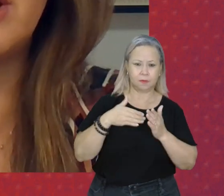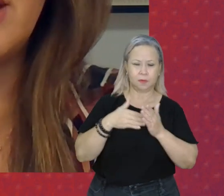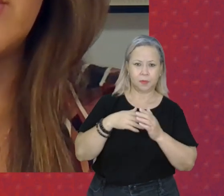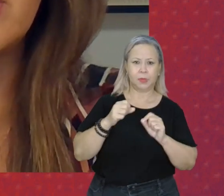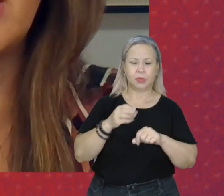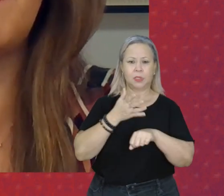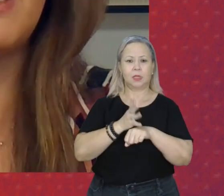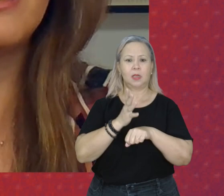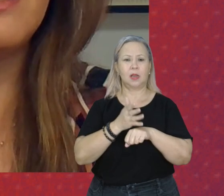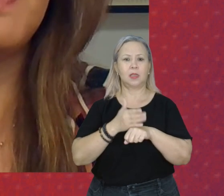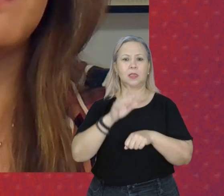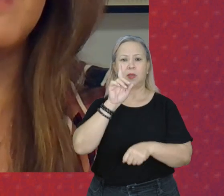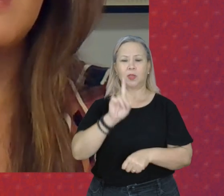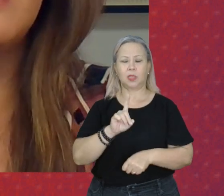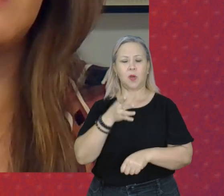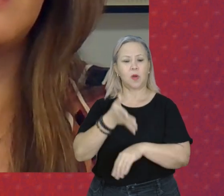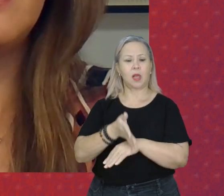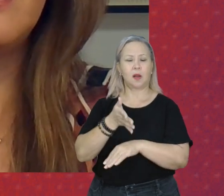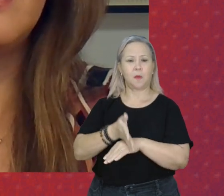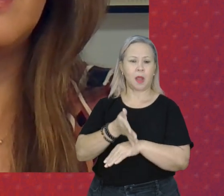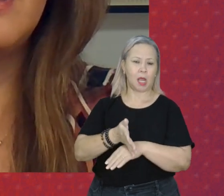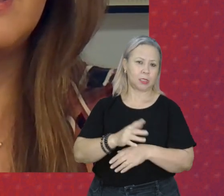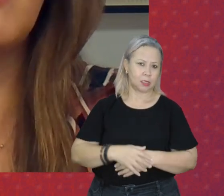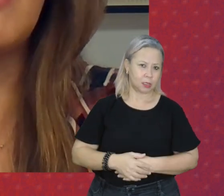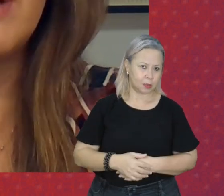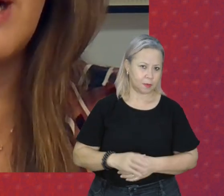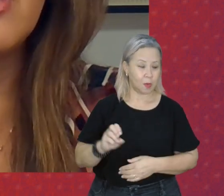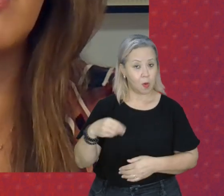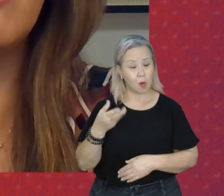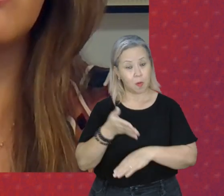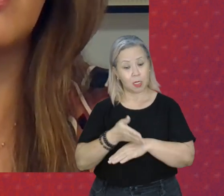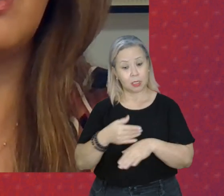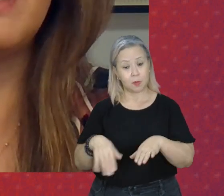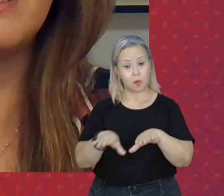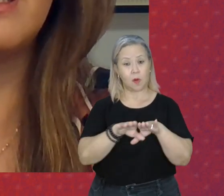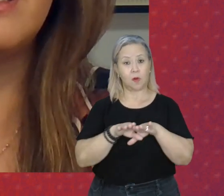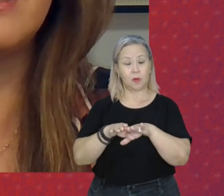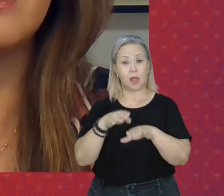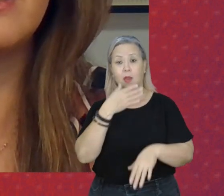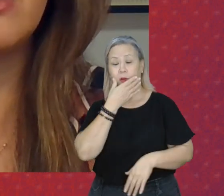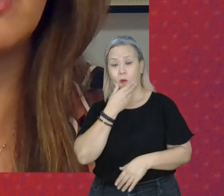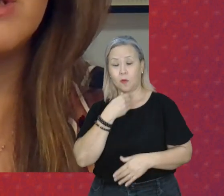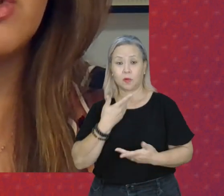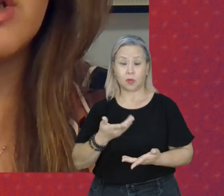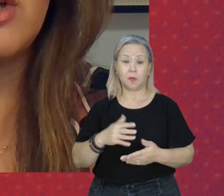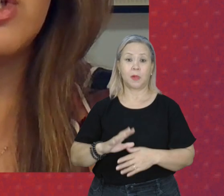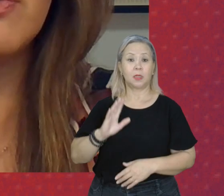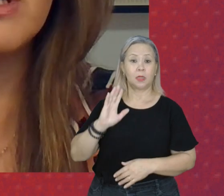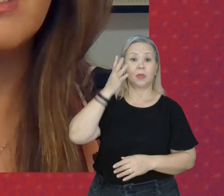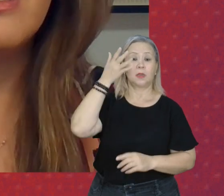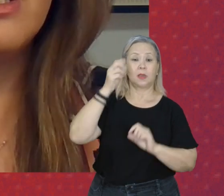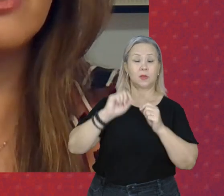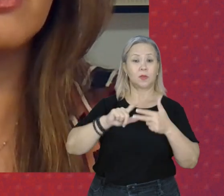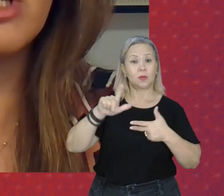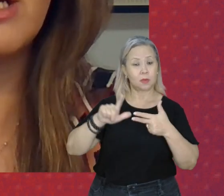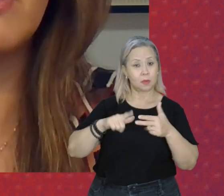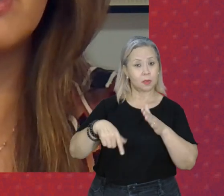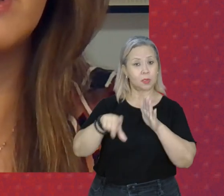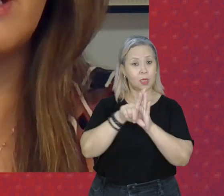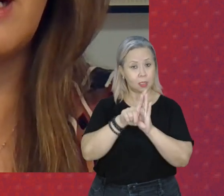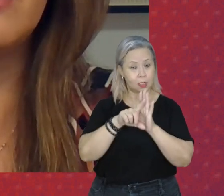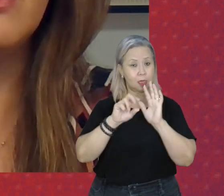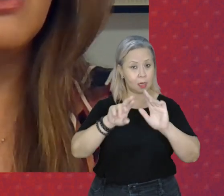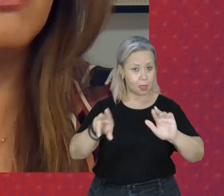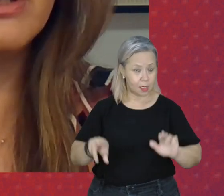exerça os seus direitos, que ela participe em igualdade com os homens ali nas decisões legislativas, isso já